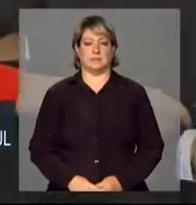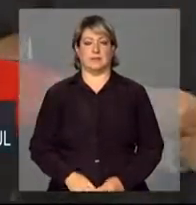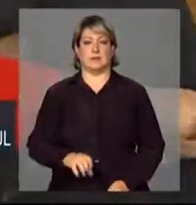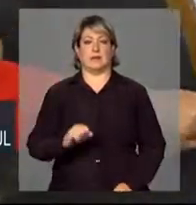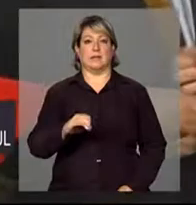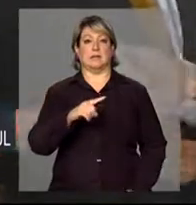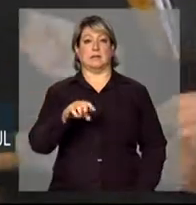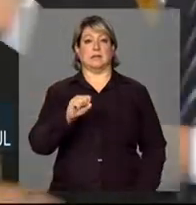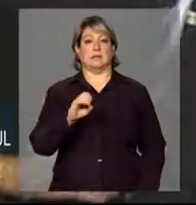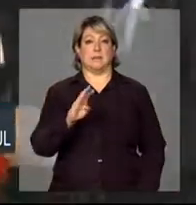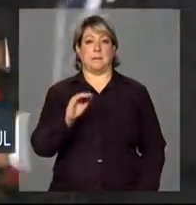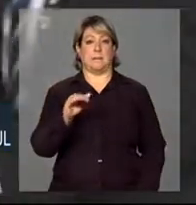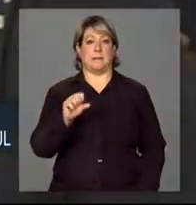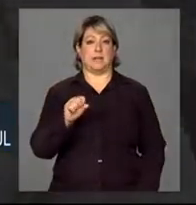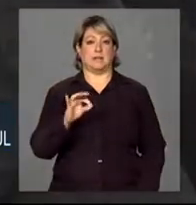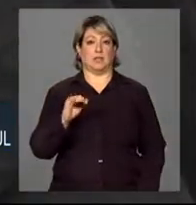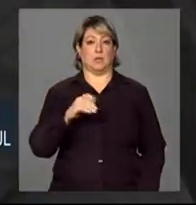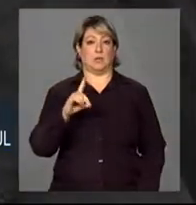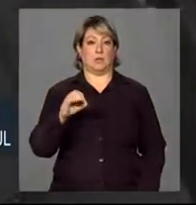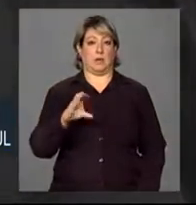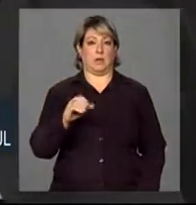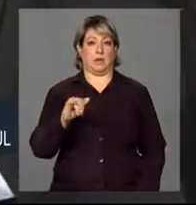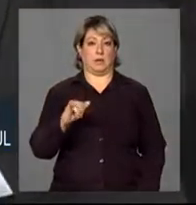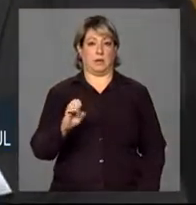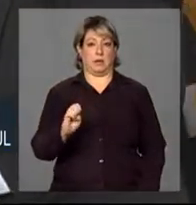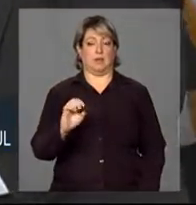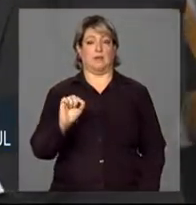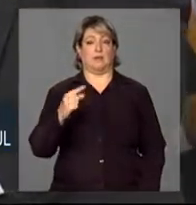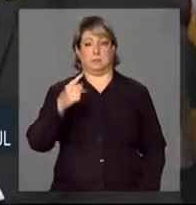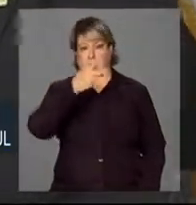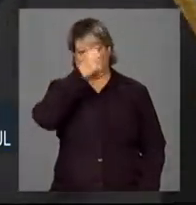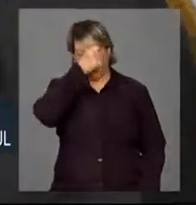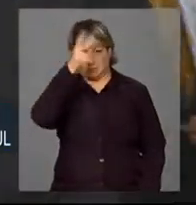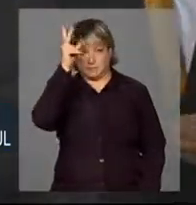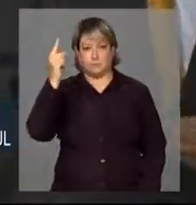São Sebastião do Caí, prefeito Darcy José Lauerman.